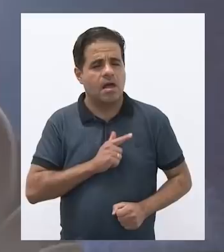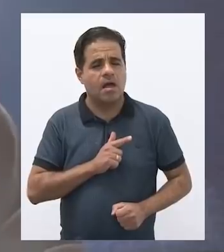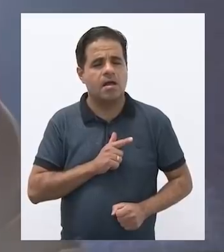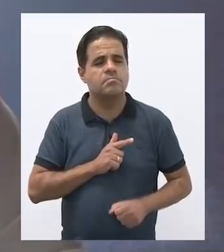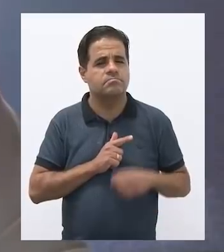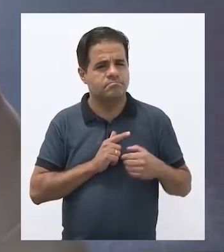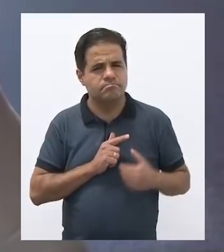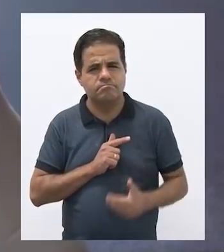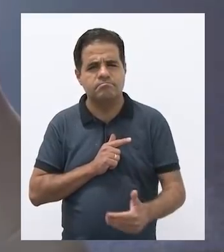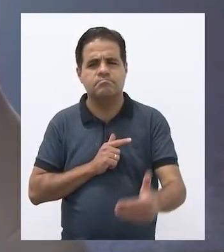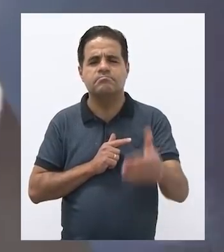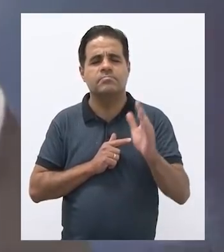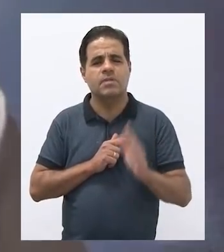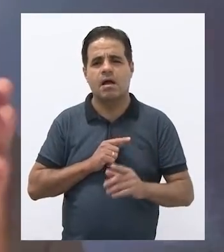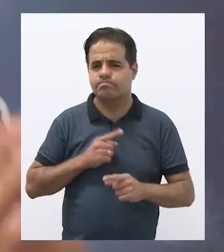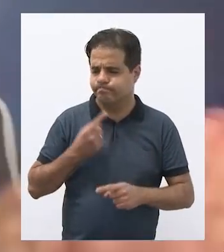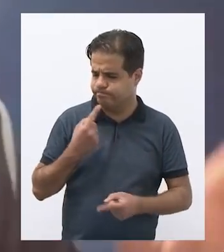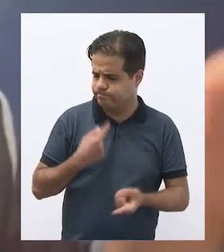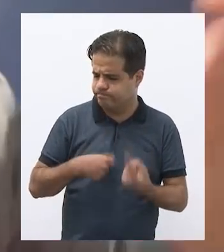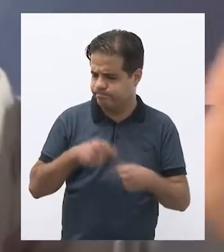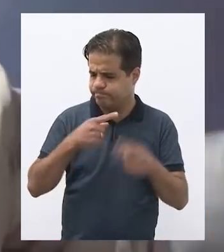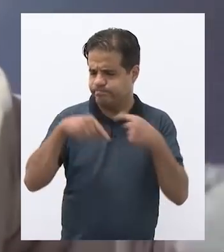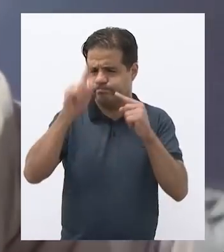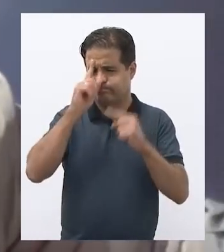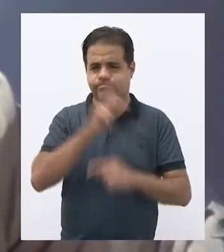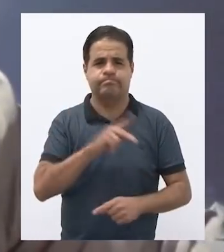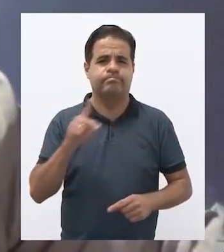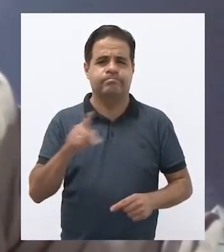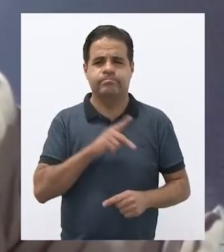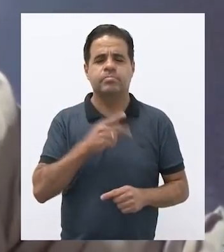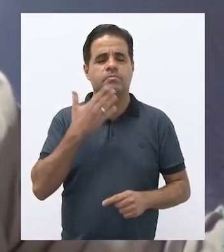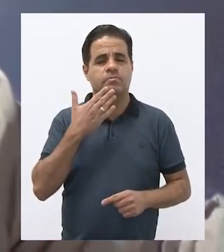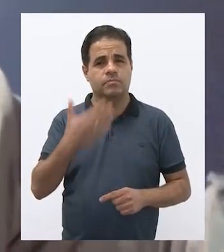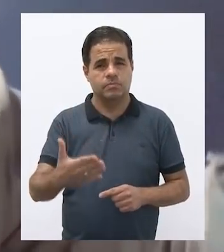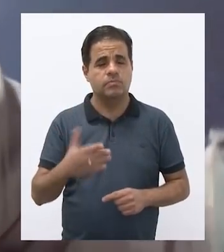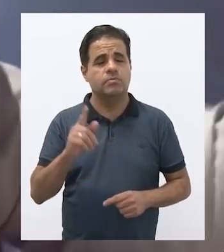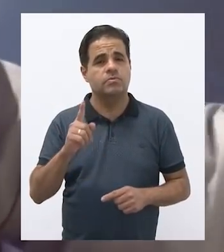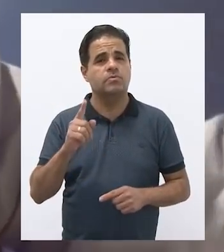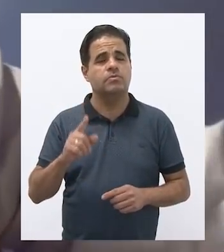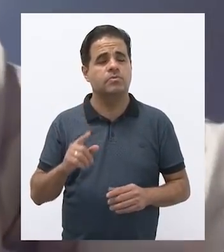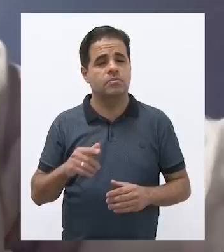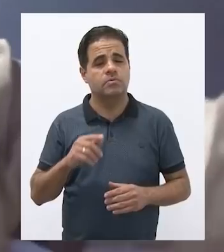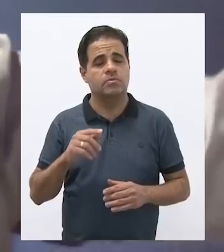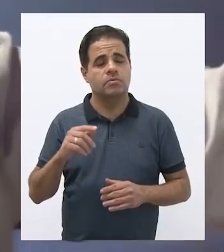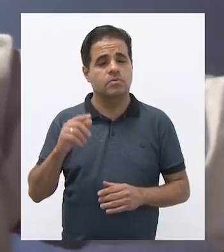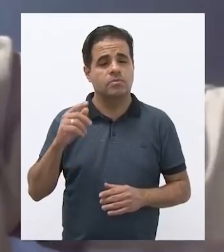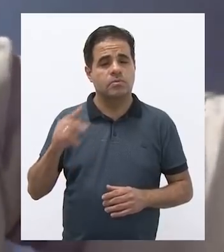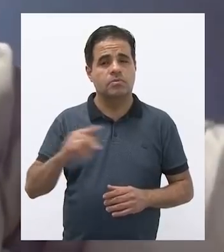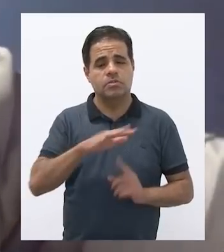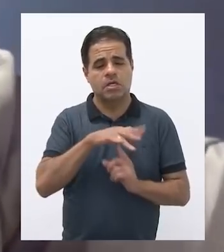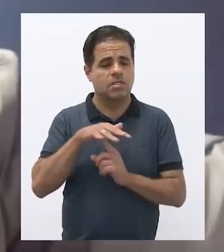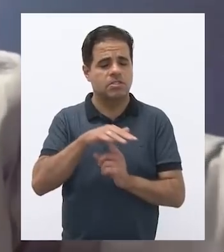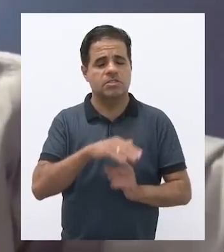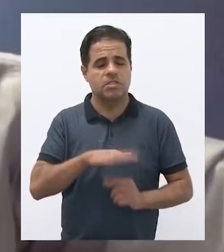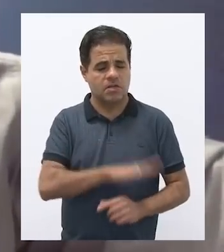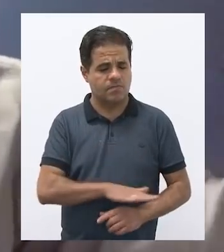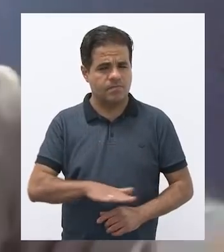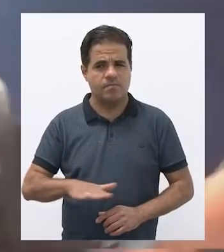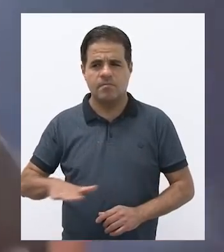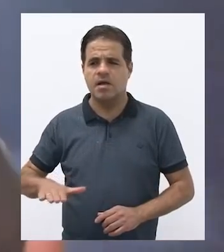que ela já extrapolou aquilo que os professores do maternal, os professores lá do jardim de